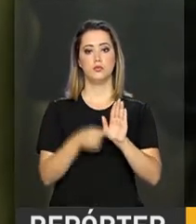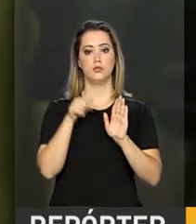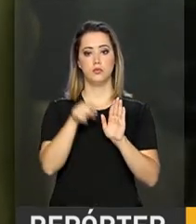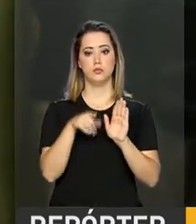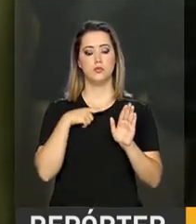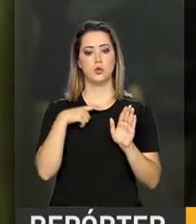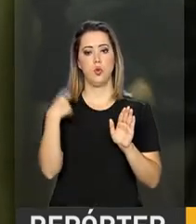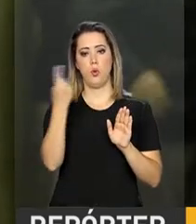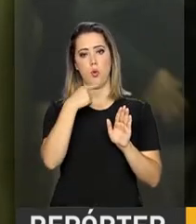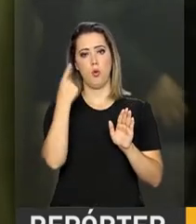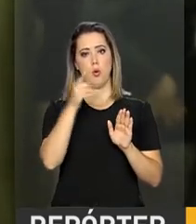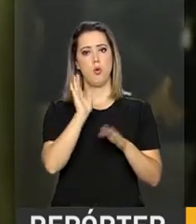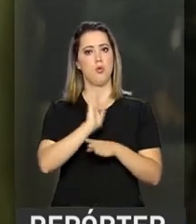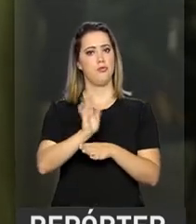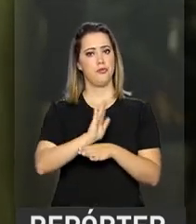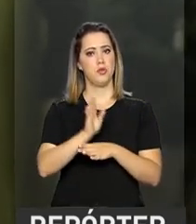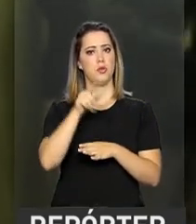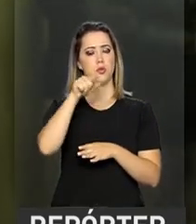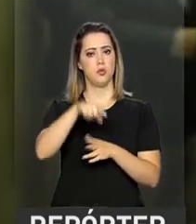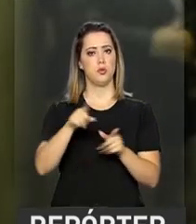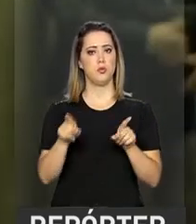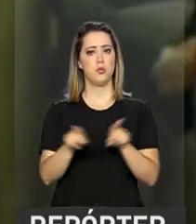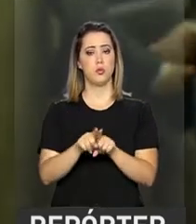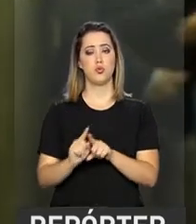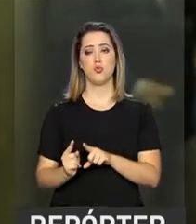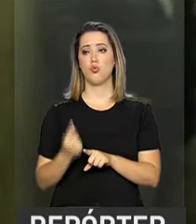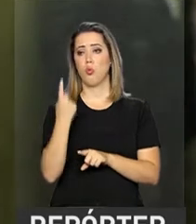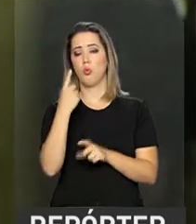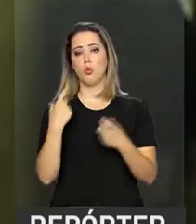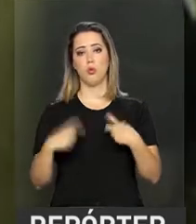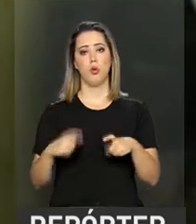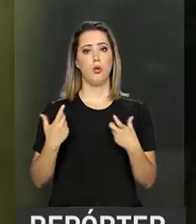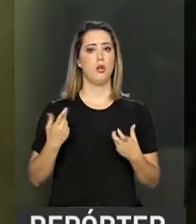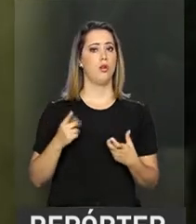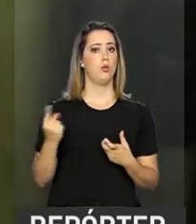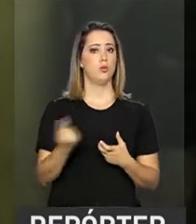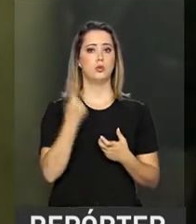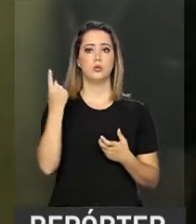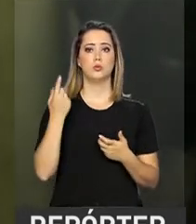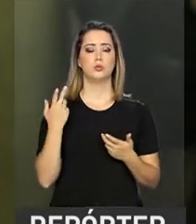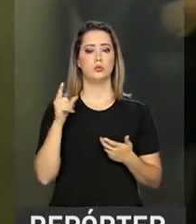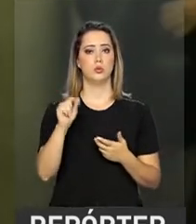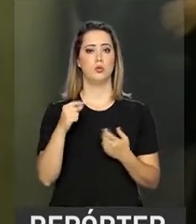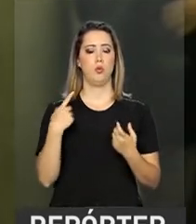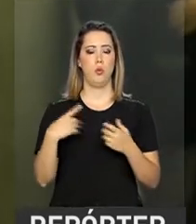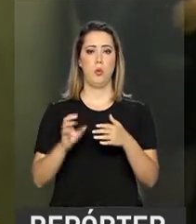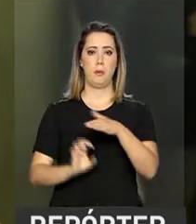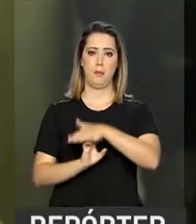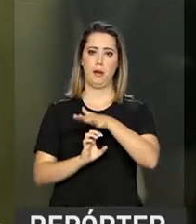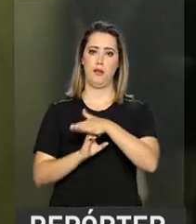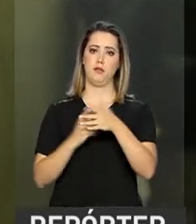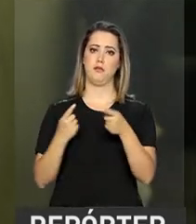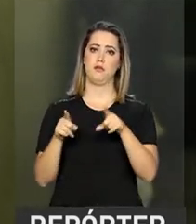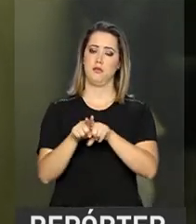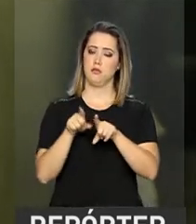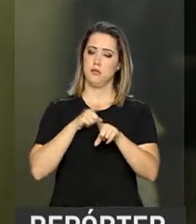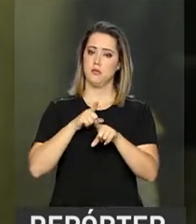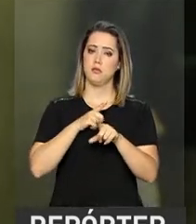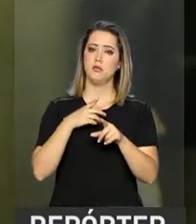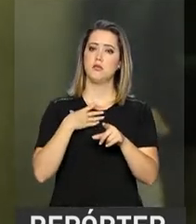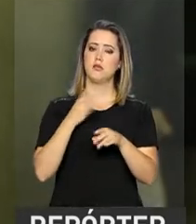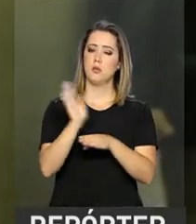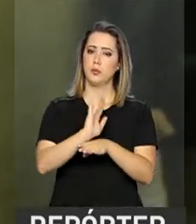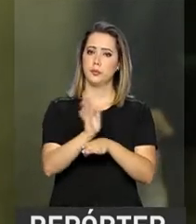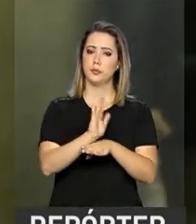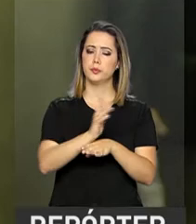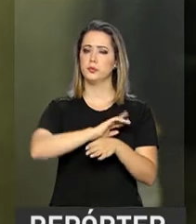Você fazer conteúdo de um concessionário apenas com os recursos desse concessionário, ou seja, se ele fizer também um conteúdo,